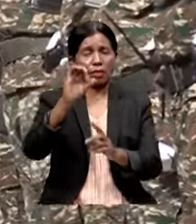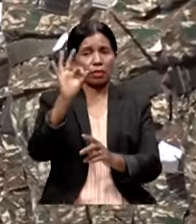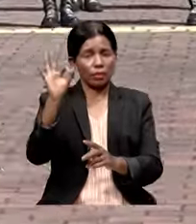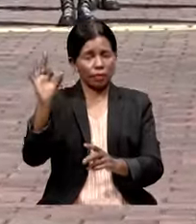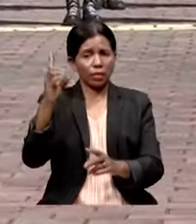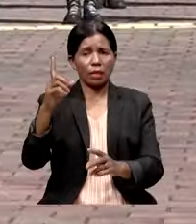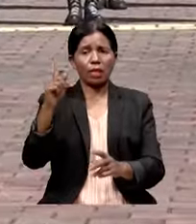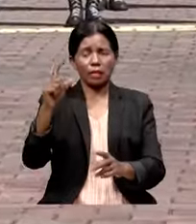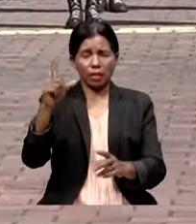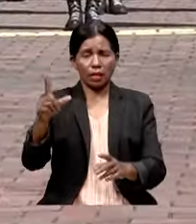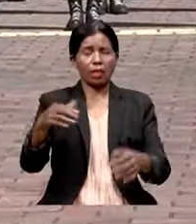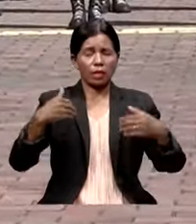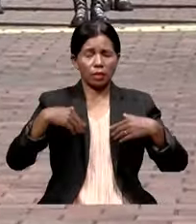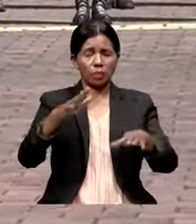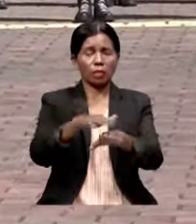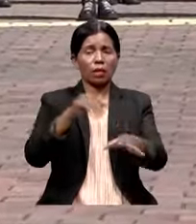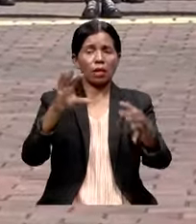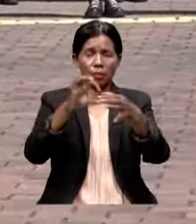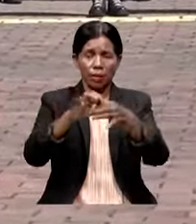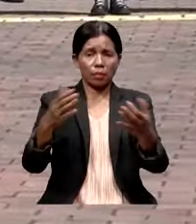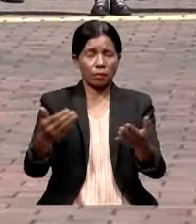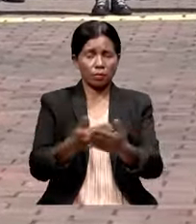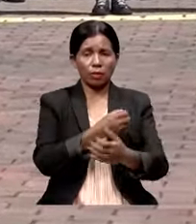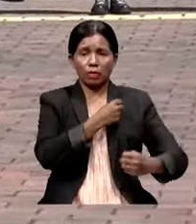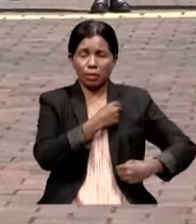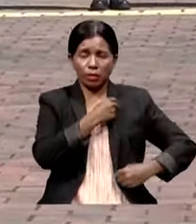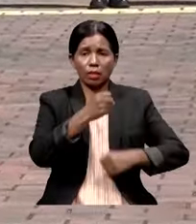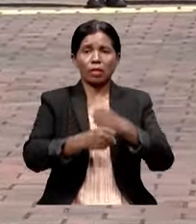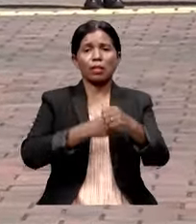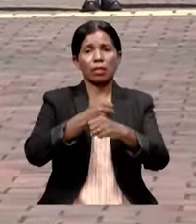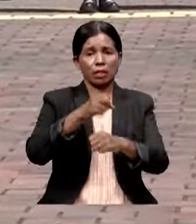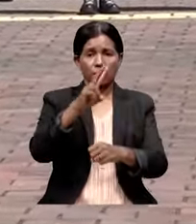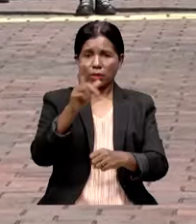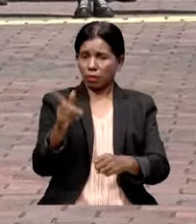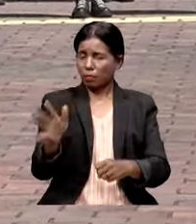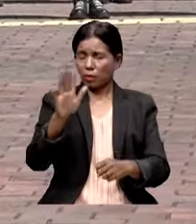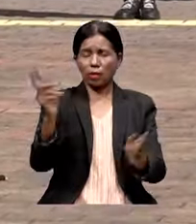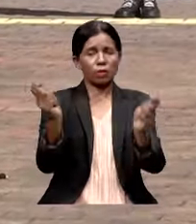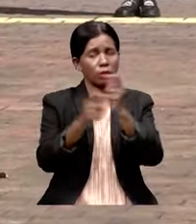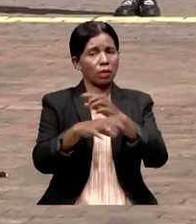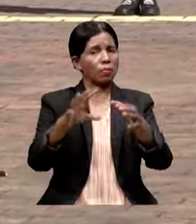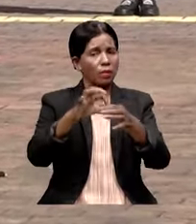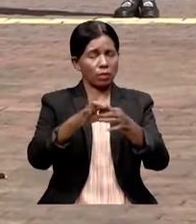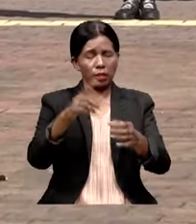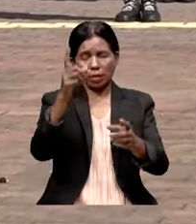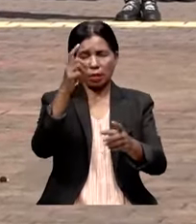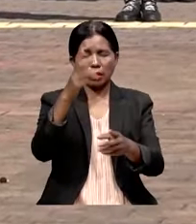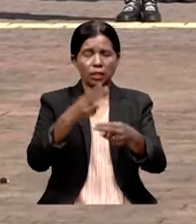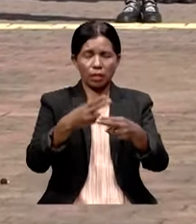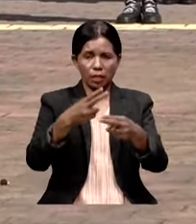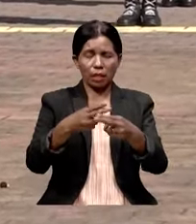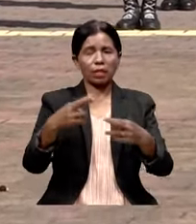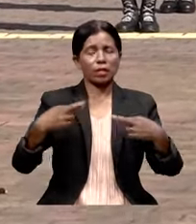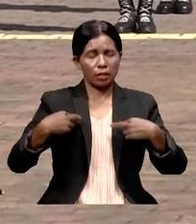plano atuhalotan recrutamento ba membro FONG ia tina rihon rua Ruanulu Resin Lima, o de truca membro Sirane Betama Lista Reforma.